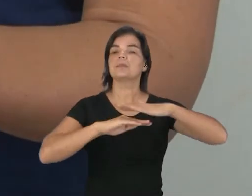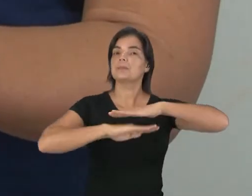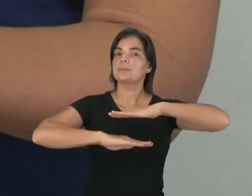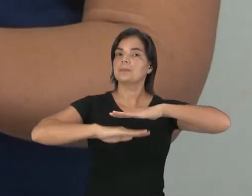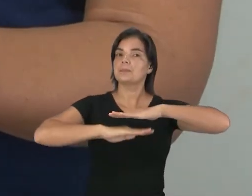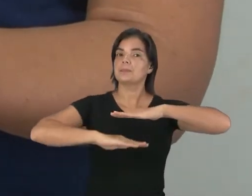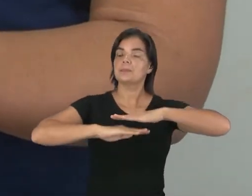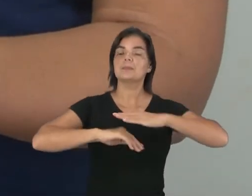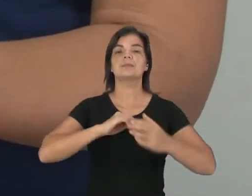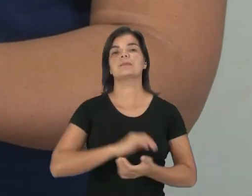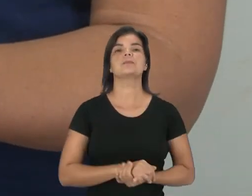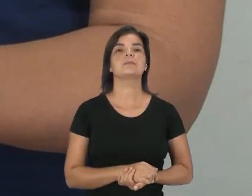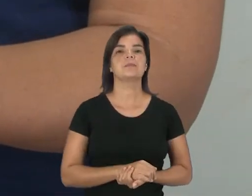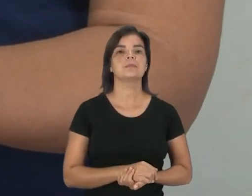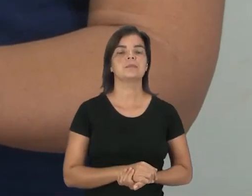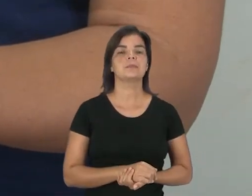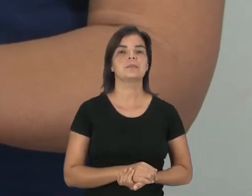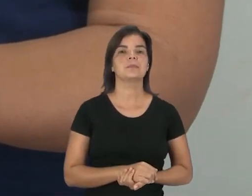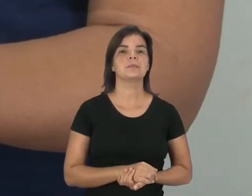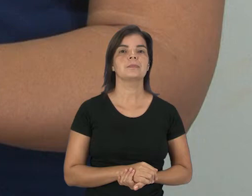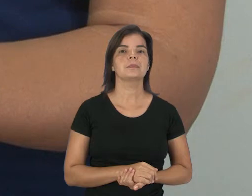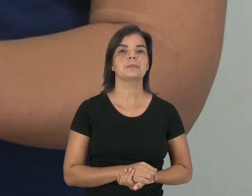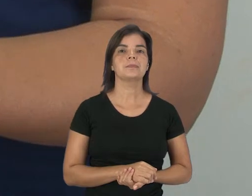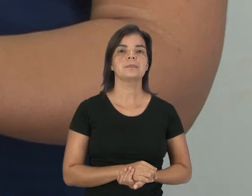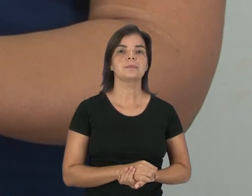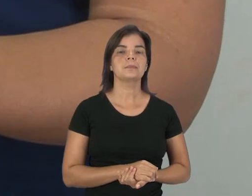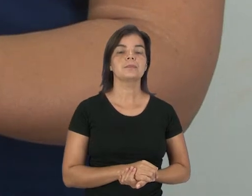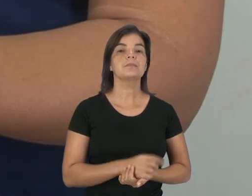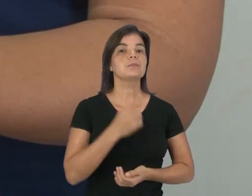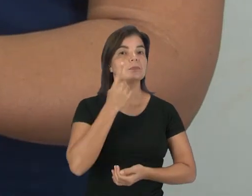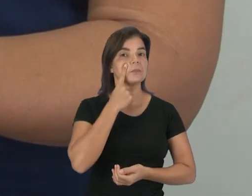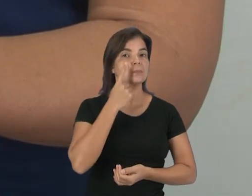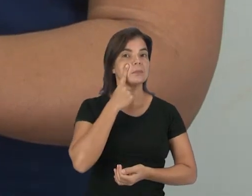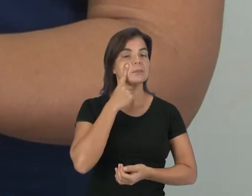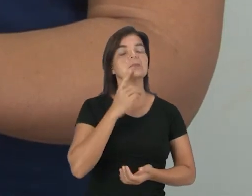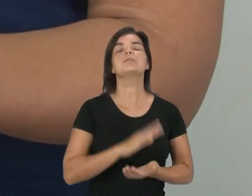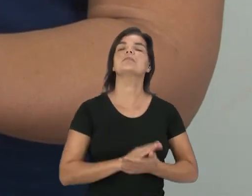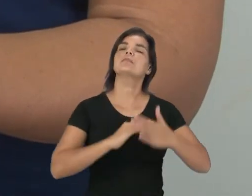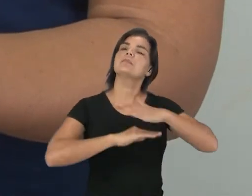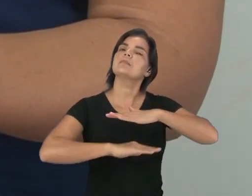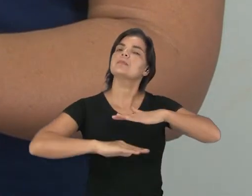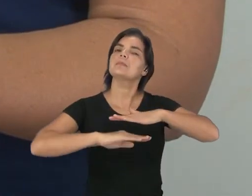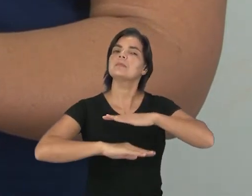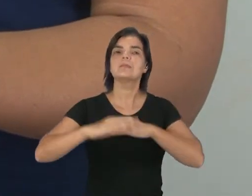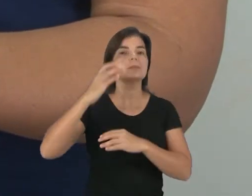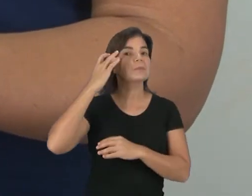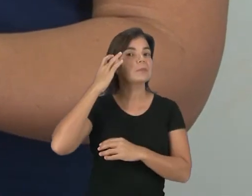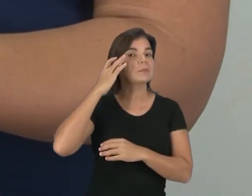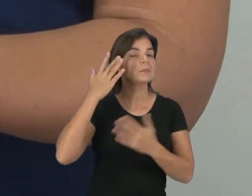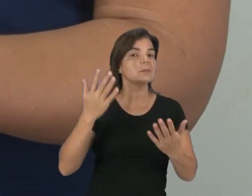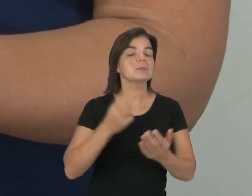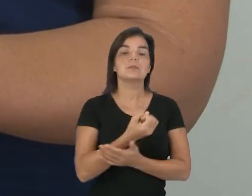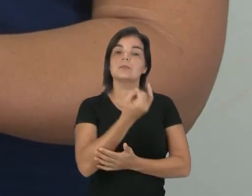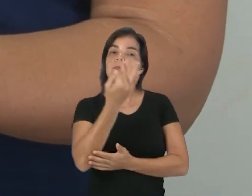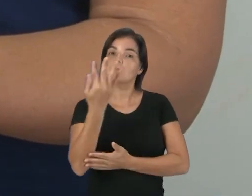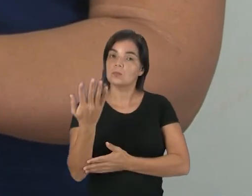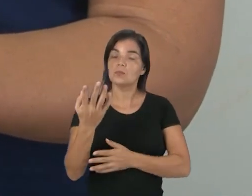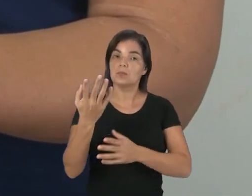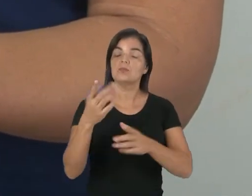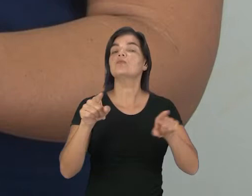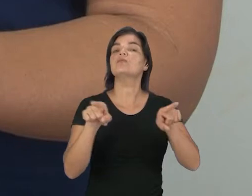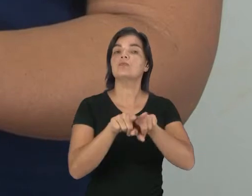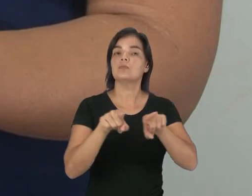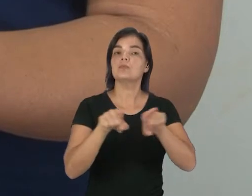base. Olhem comigo. Vamos ver, que base será essa? Quantas